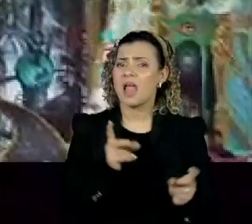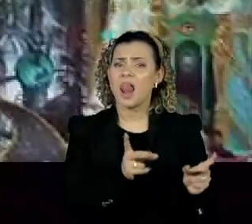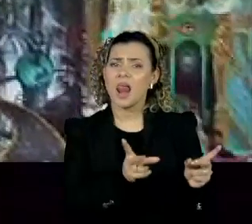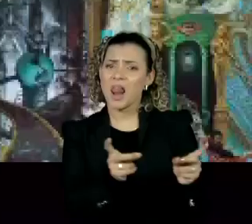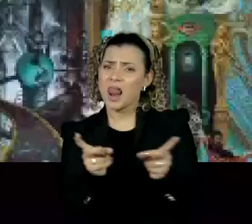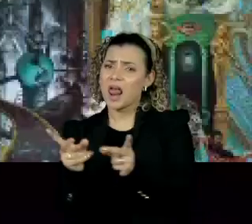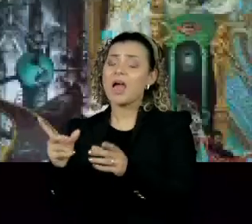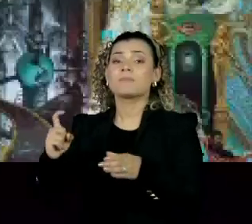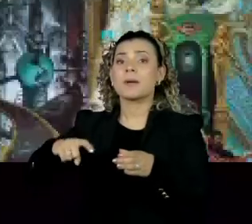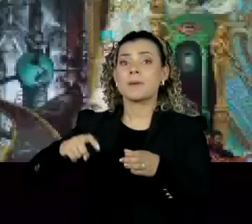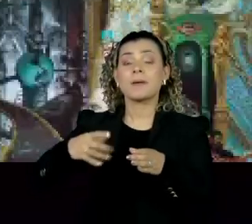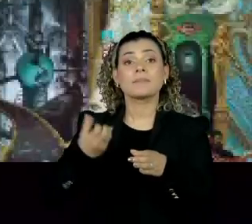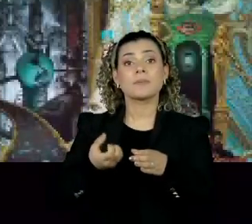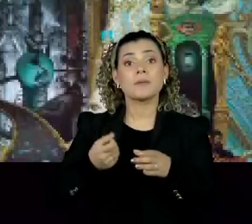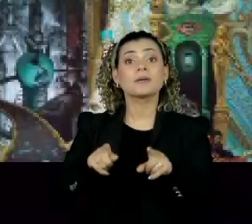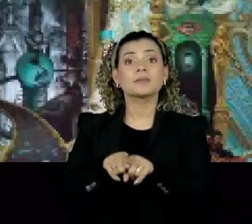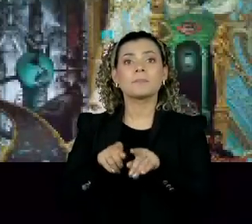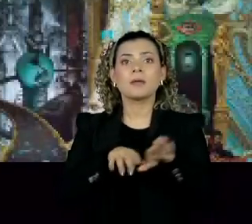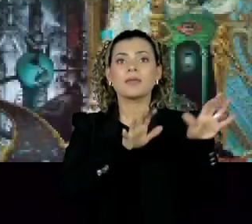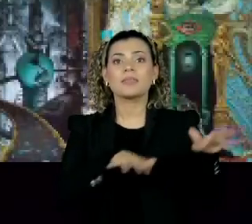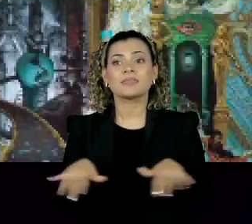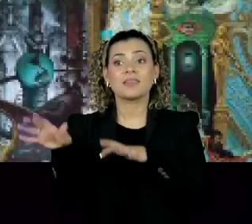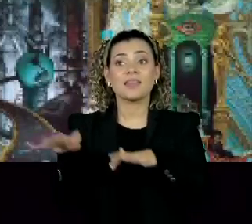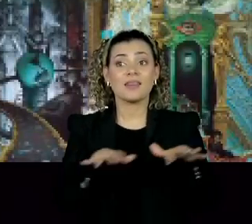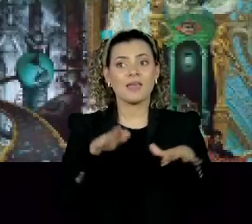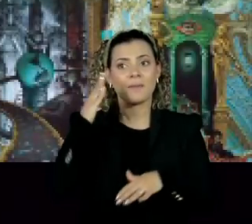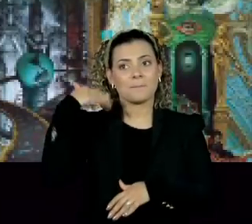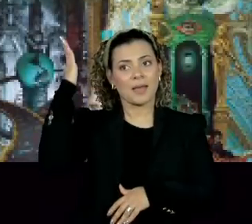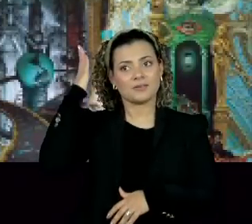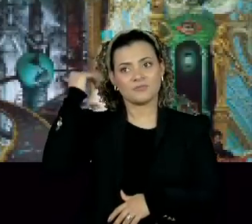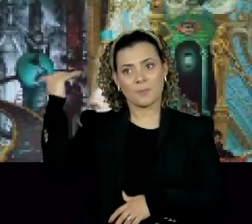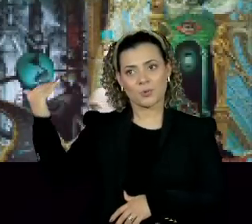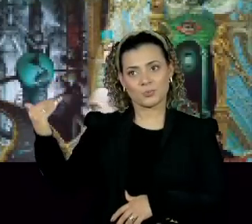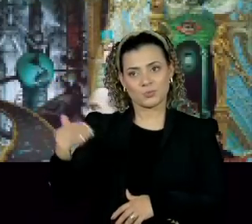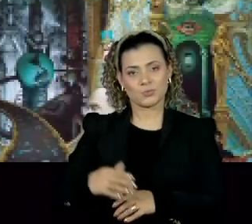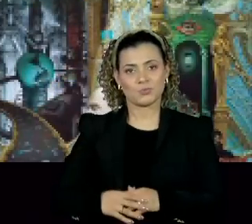discos, sendo o álbum Thriller o mais vendido de toda a história.